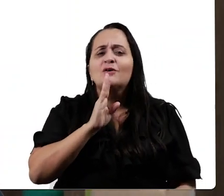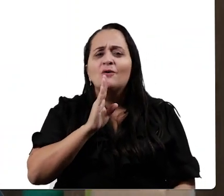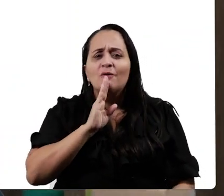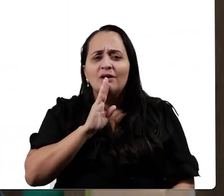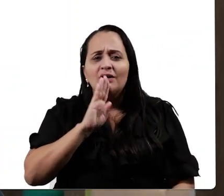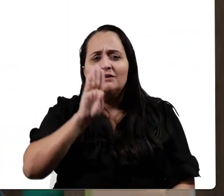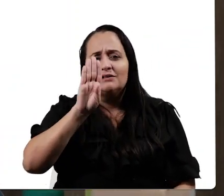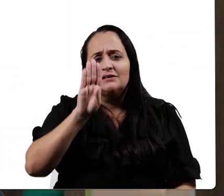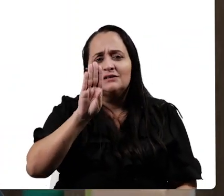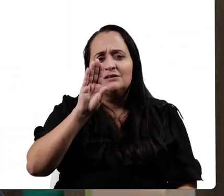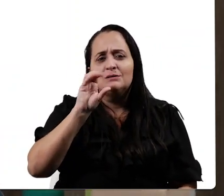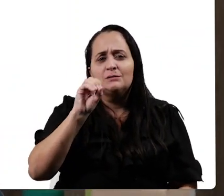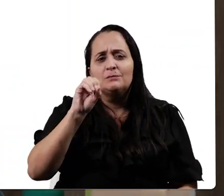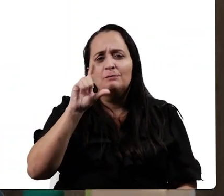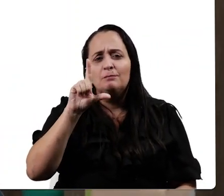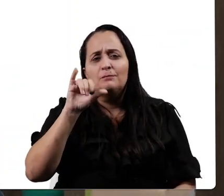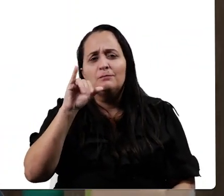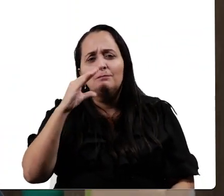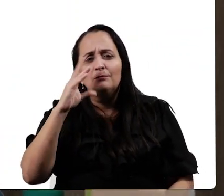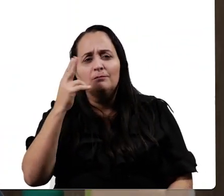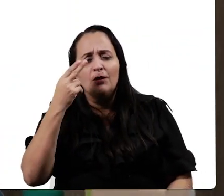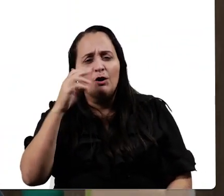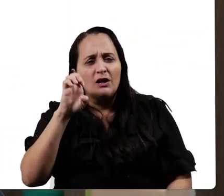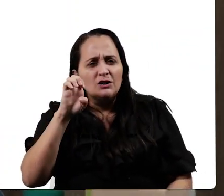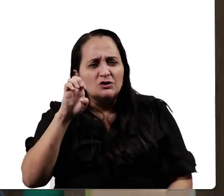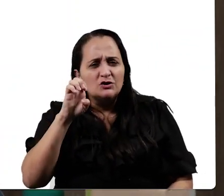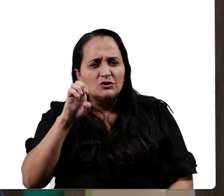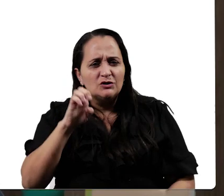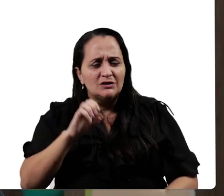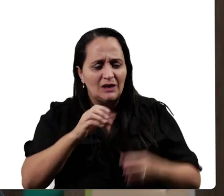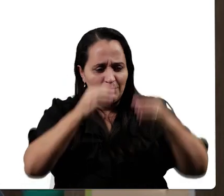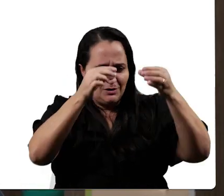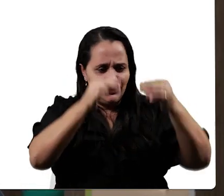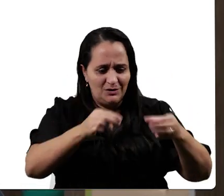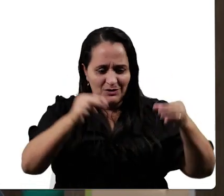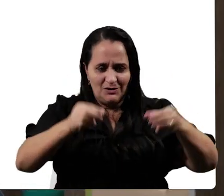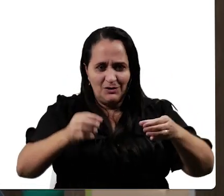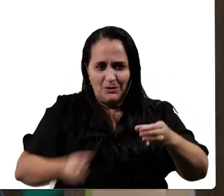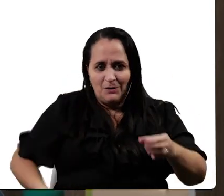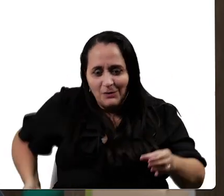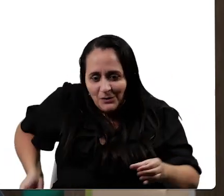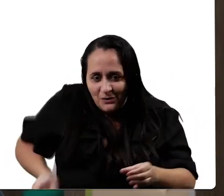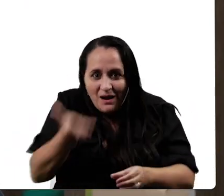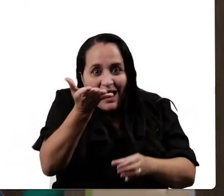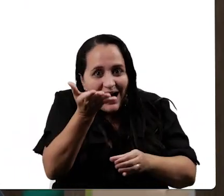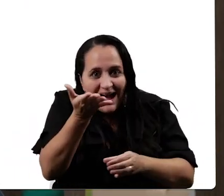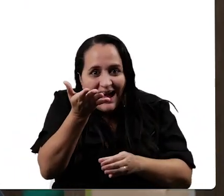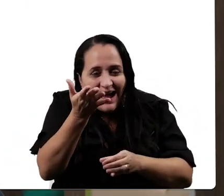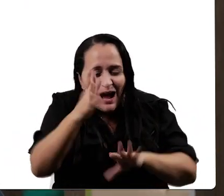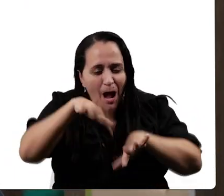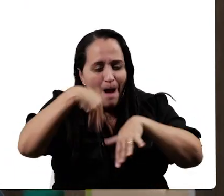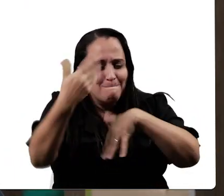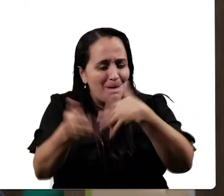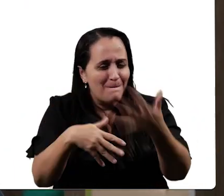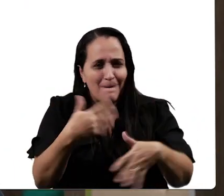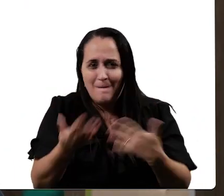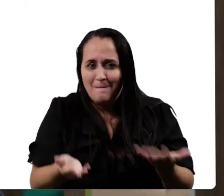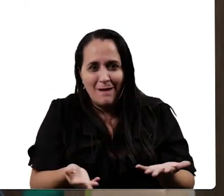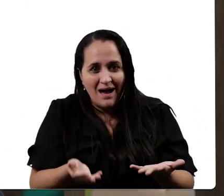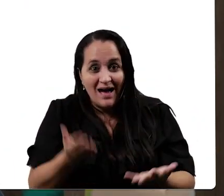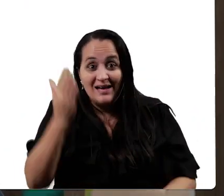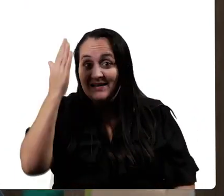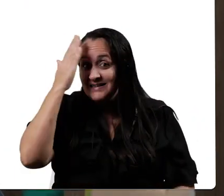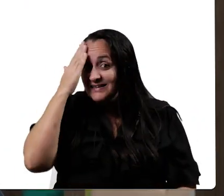boliche Já jogaram boliche já sabe como são as regras que vocês vão ter que